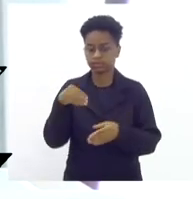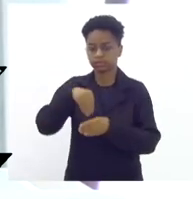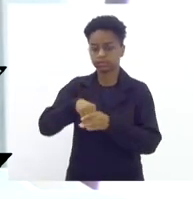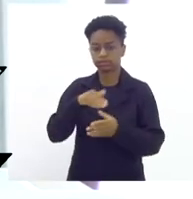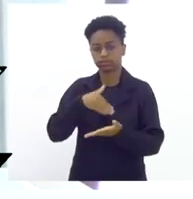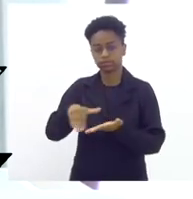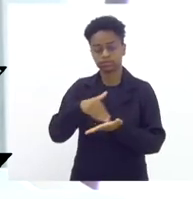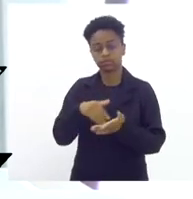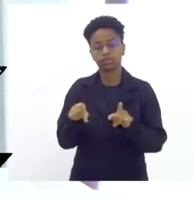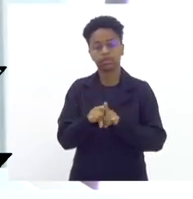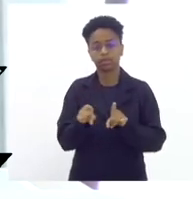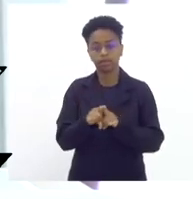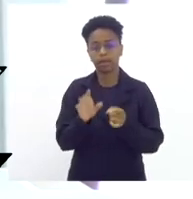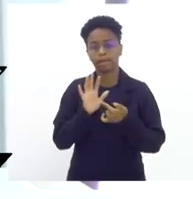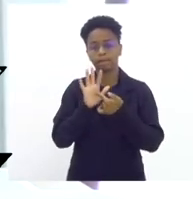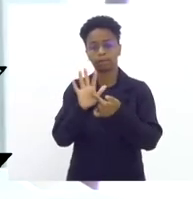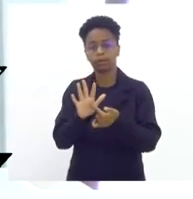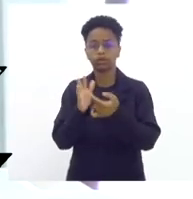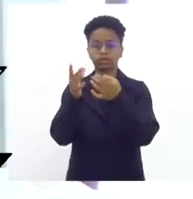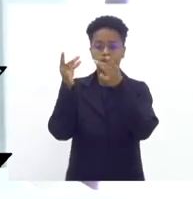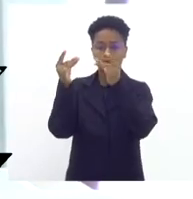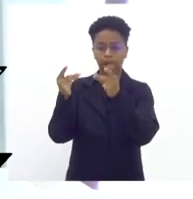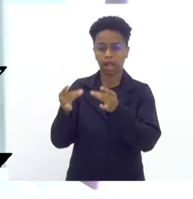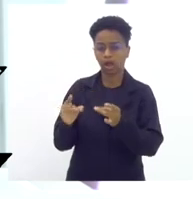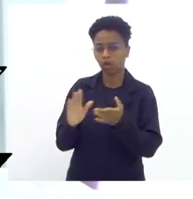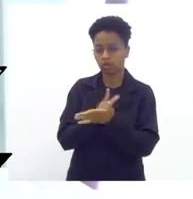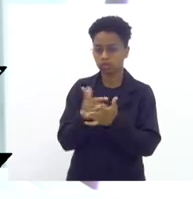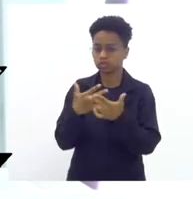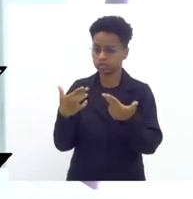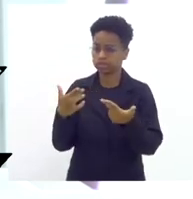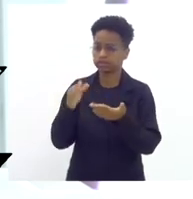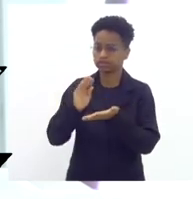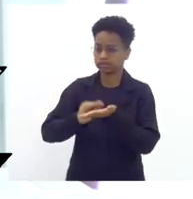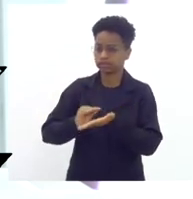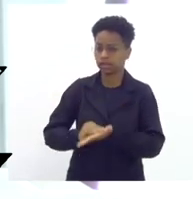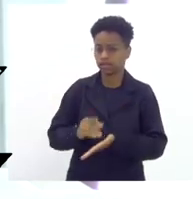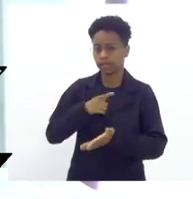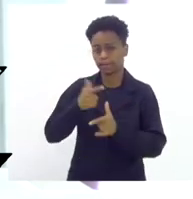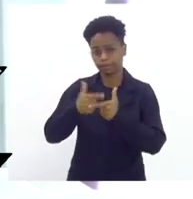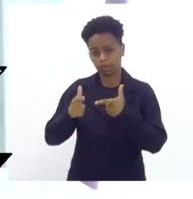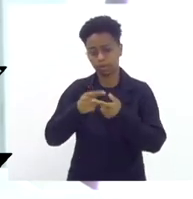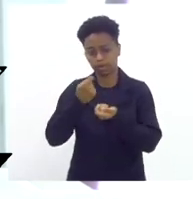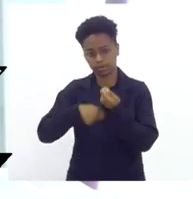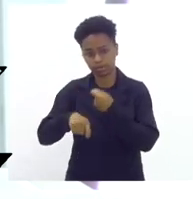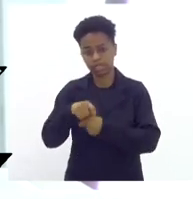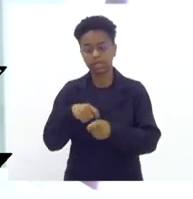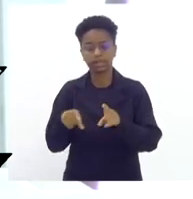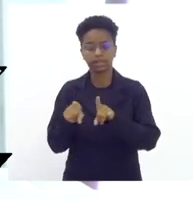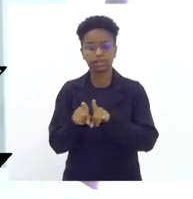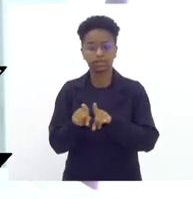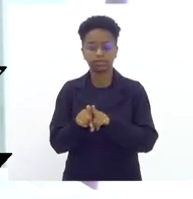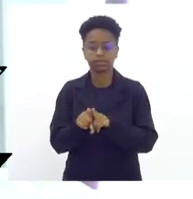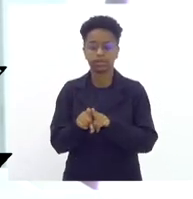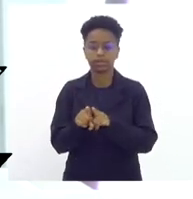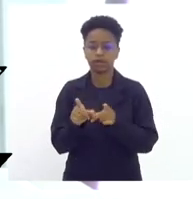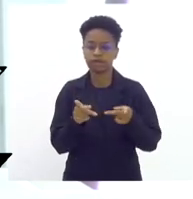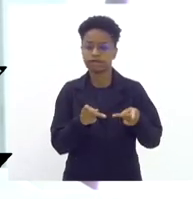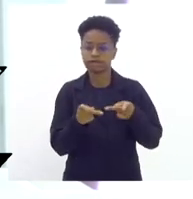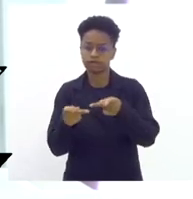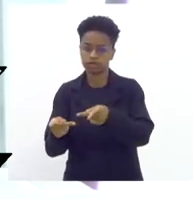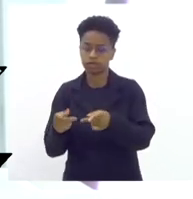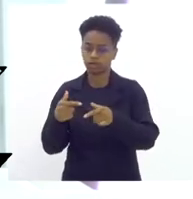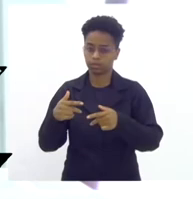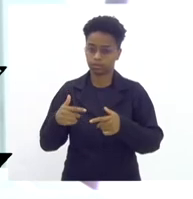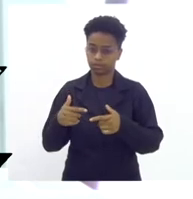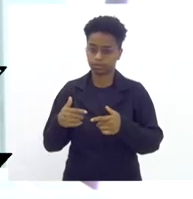inclusive com algumas prestações de conta que ainda estavam com problemas administrativos recebemos Inclusive a visita do Ministério